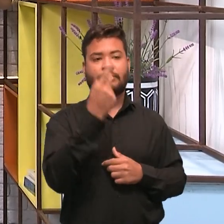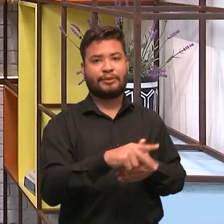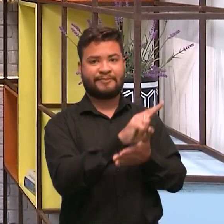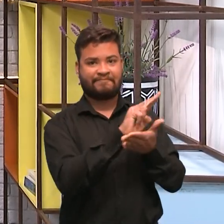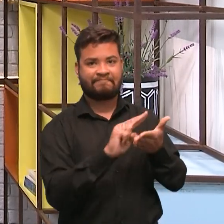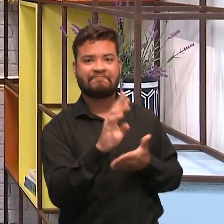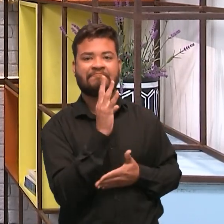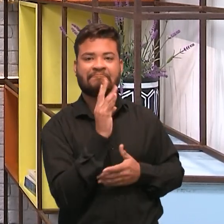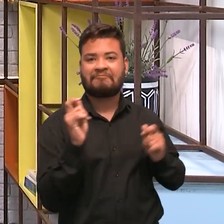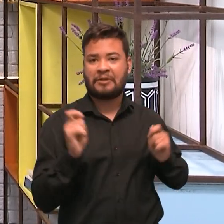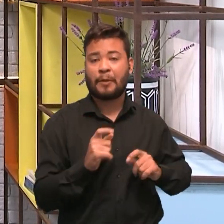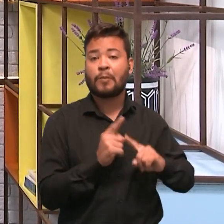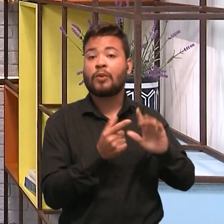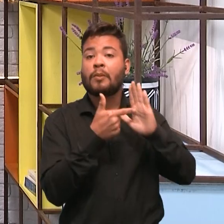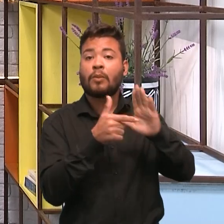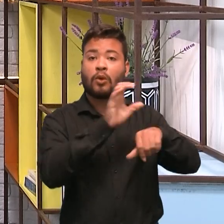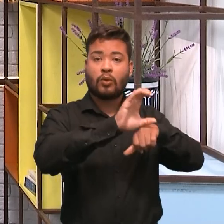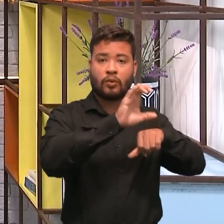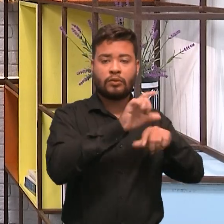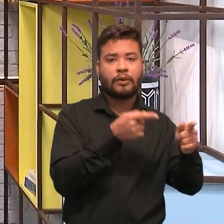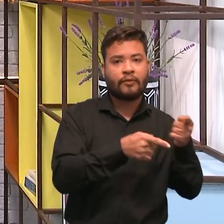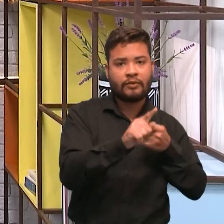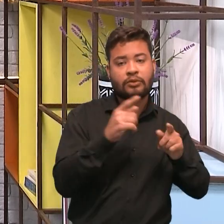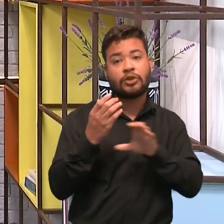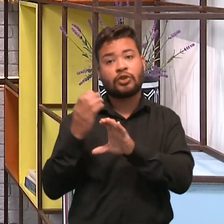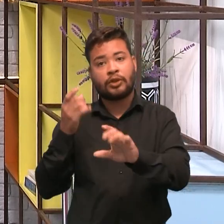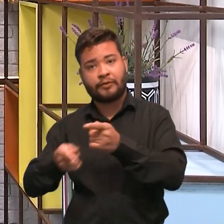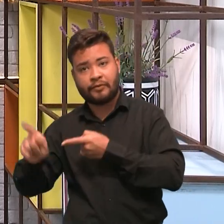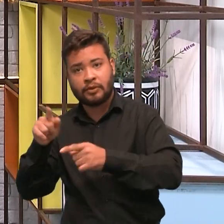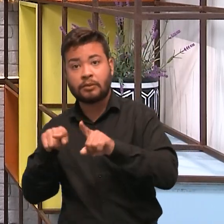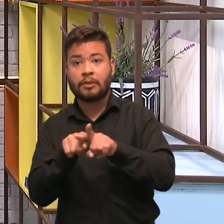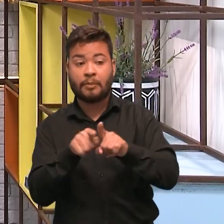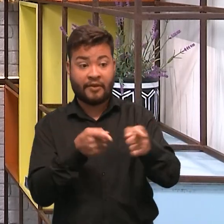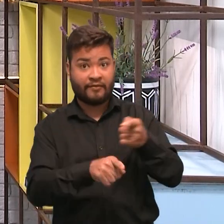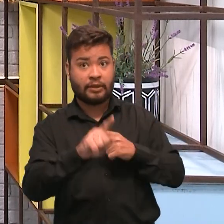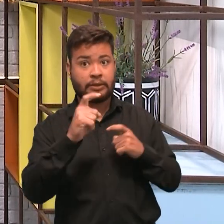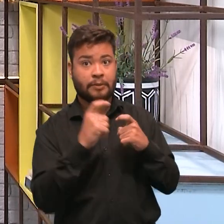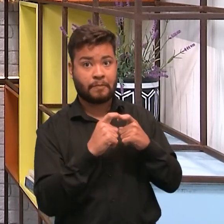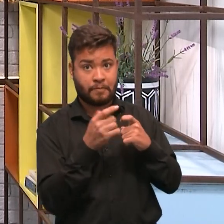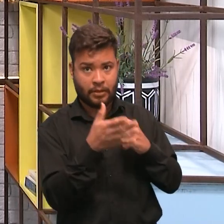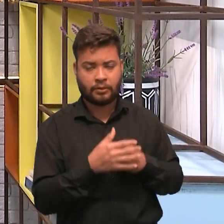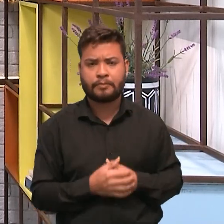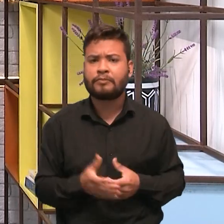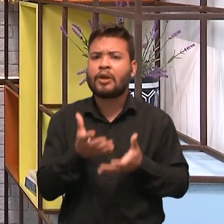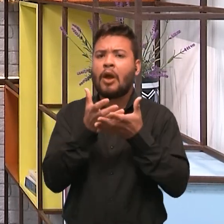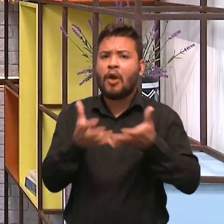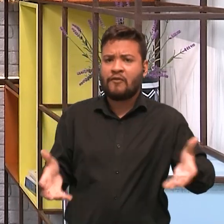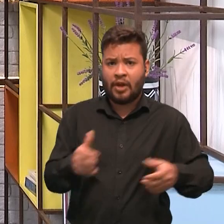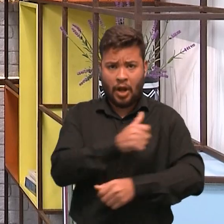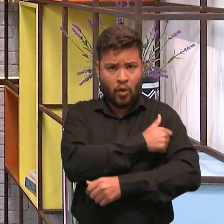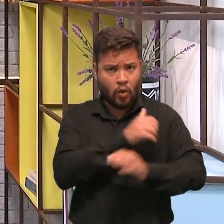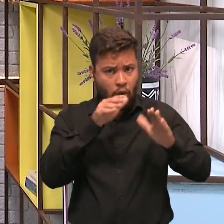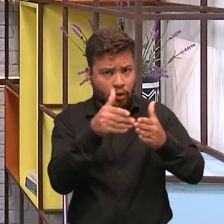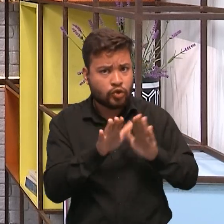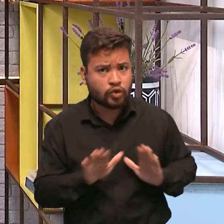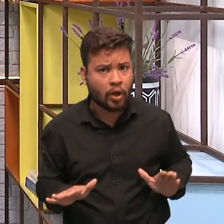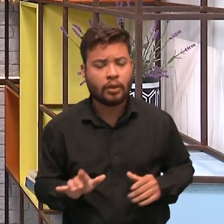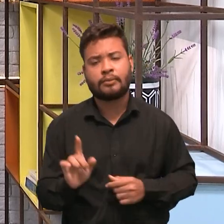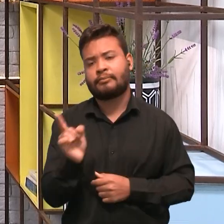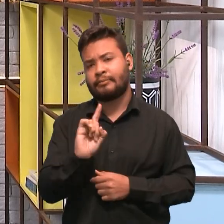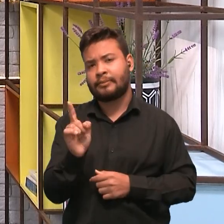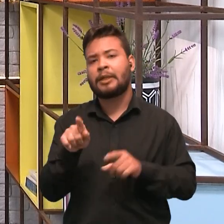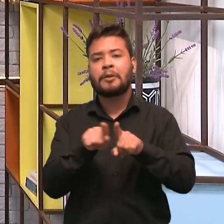né? Uma relativa indiferença com relação aos museus e numa contrapartida há uma